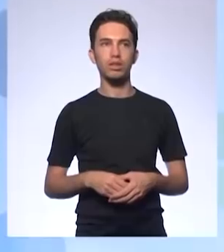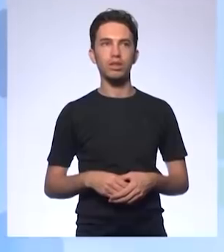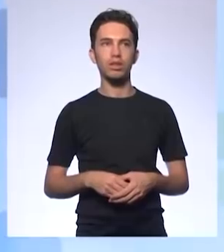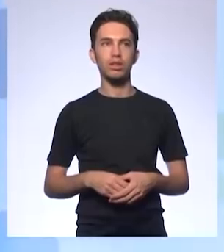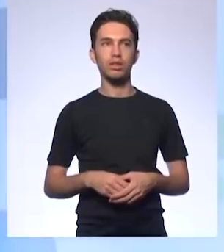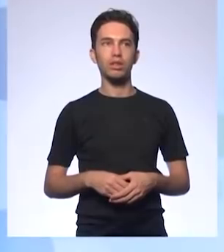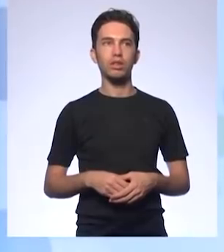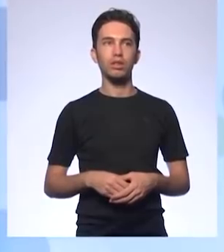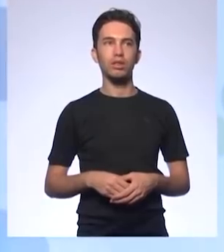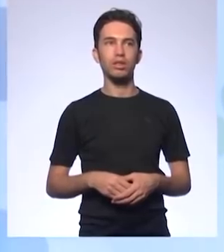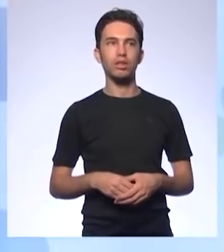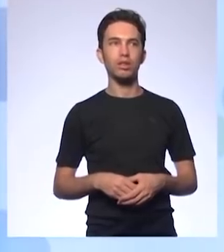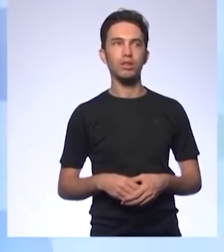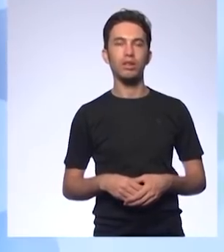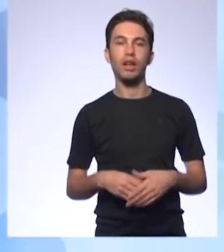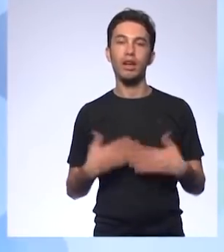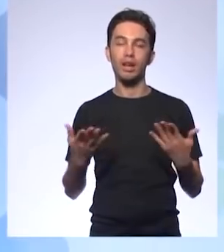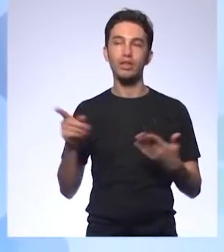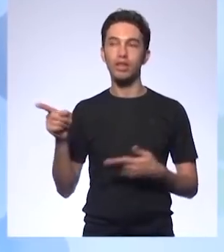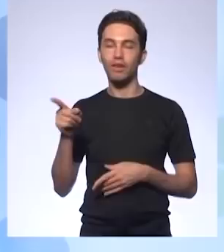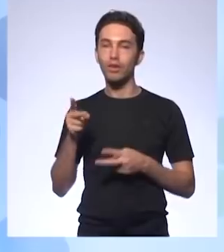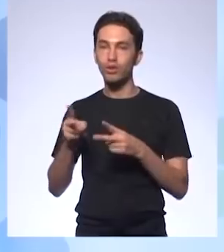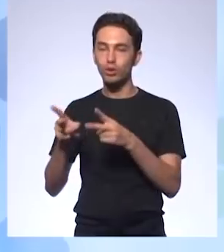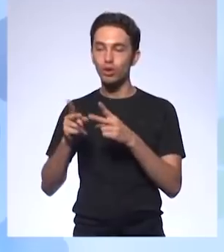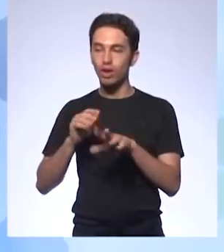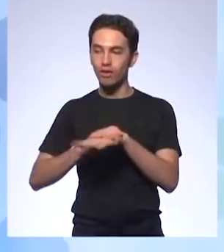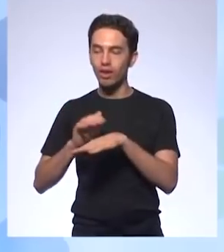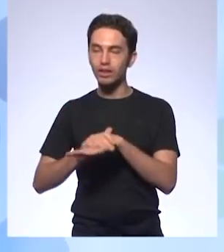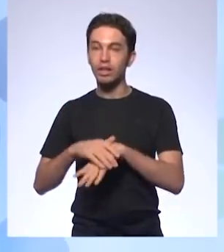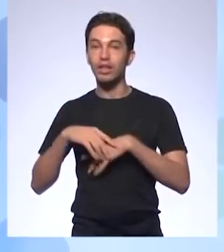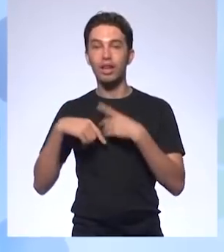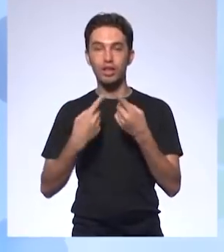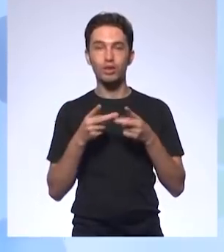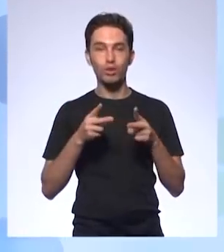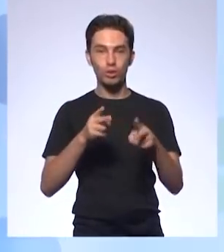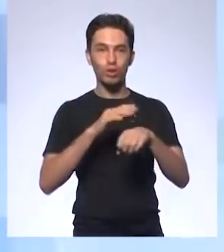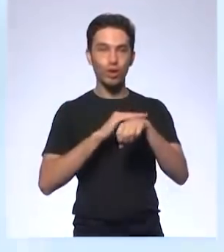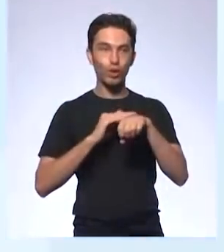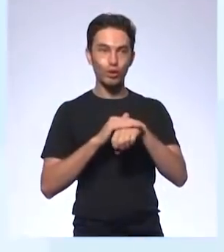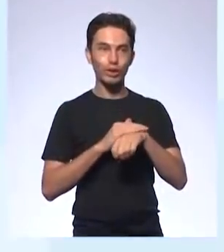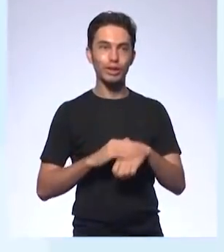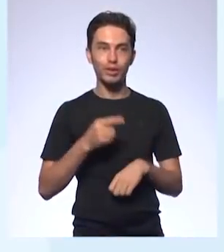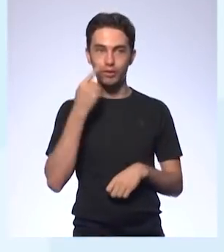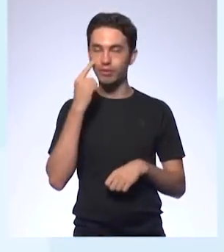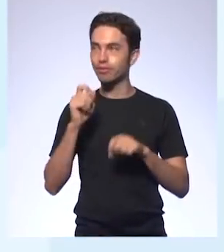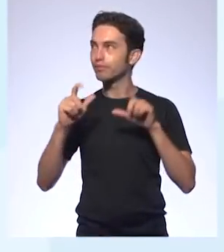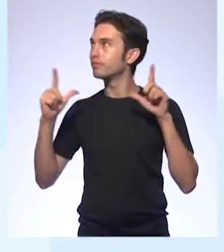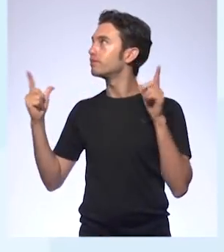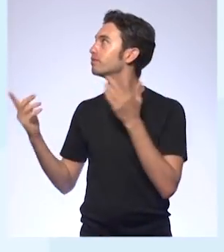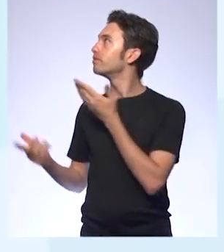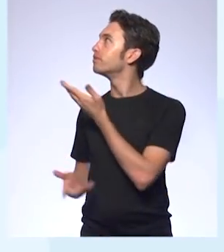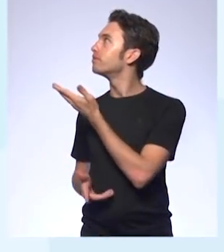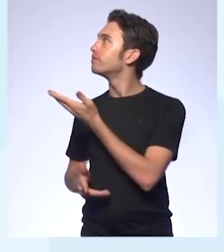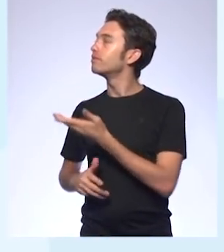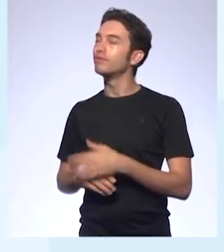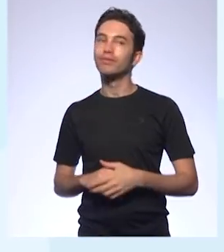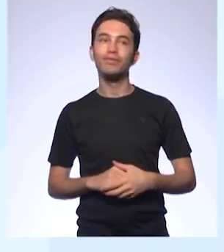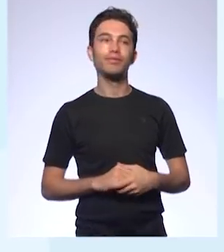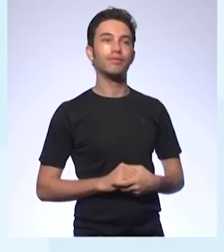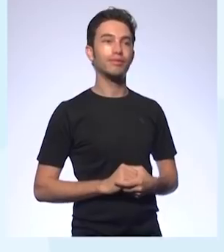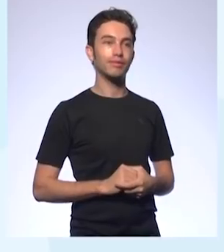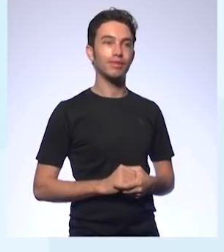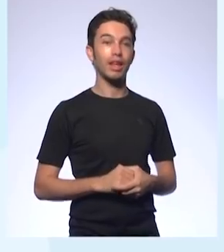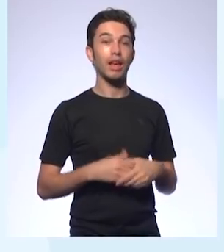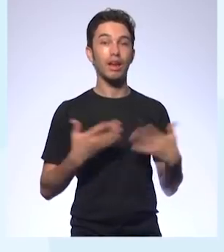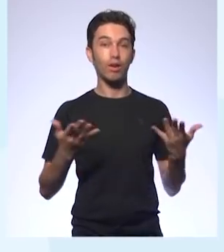continuar conversando aqui, tá bom? Vamos lá. Na tela para vocês. Olha só, pessoal. Agora,